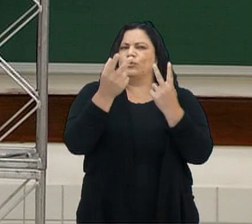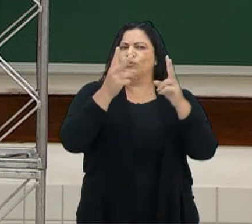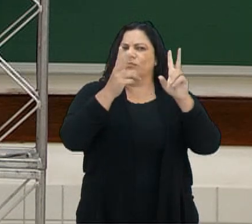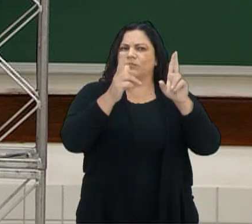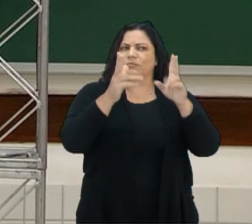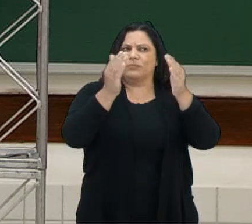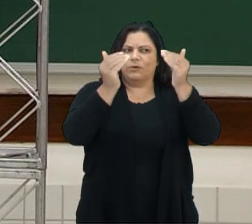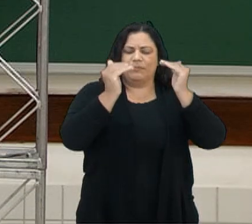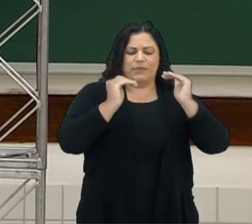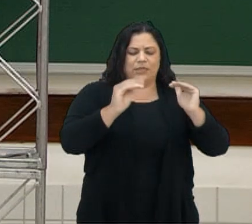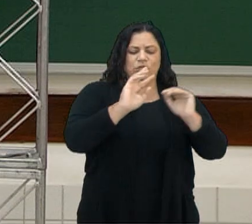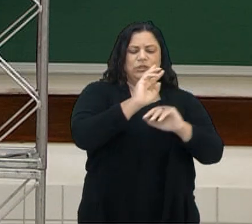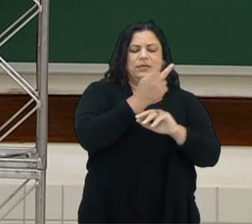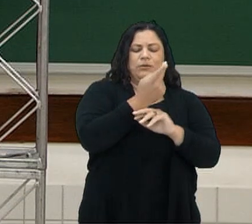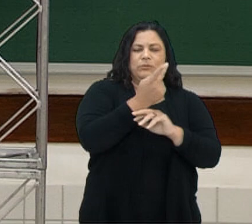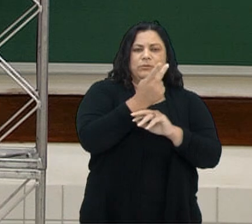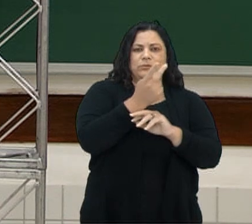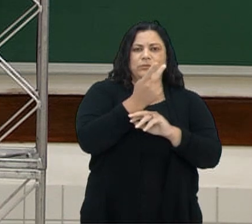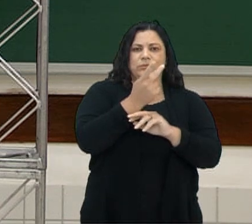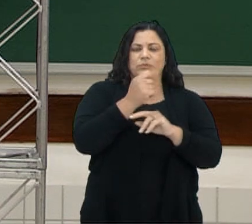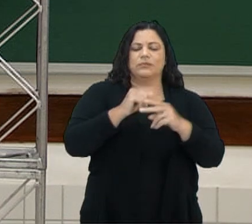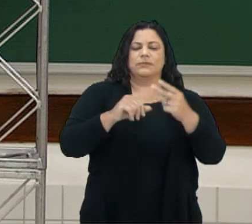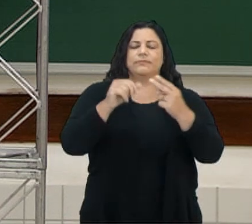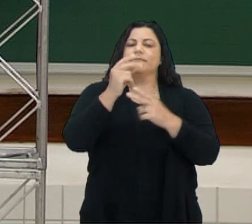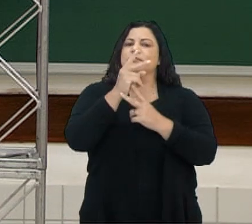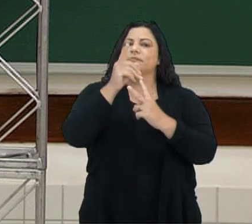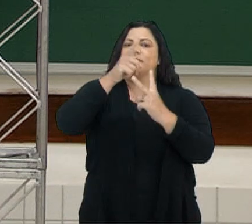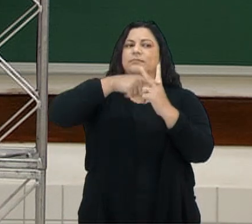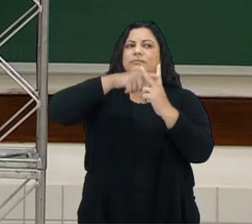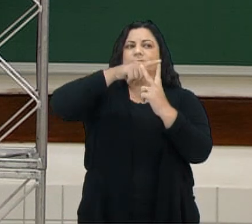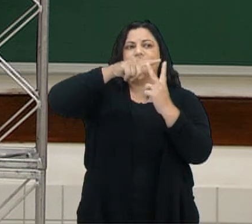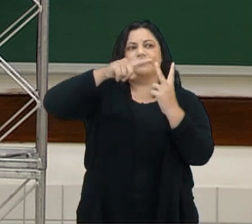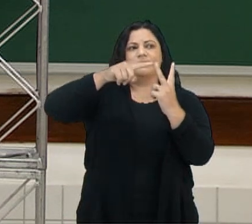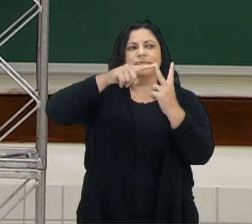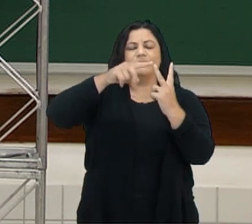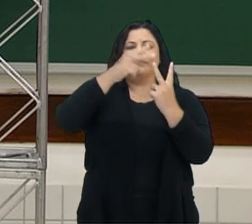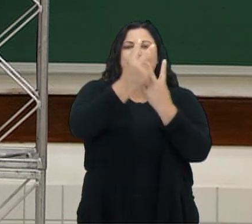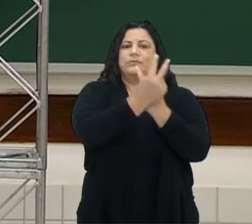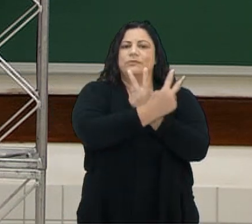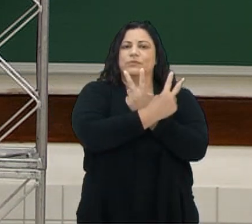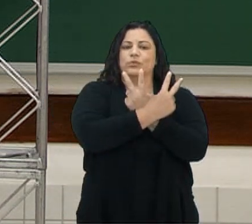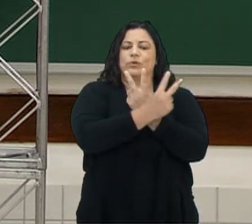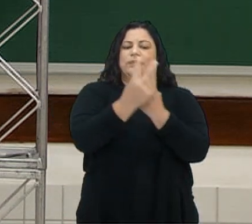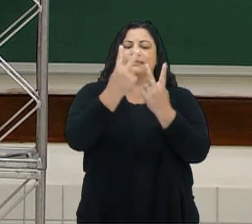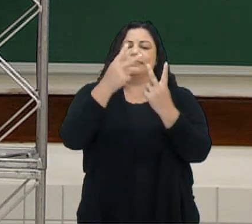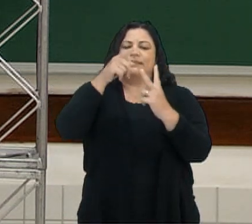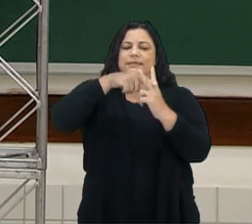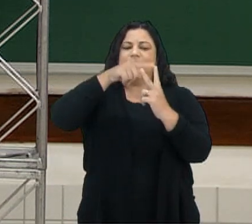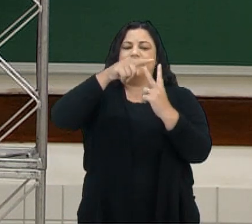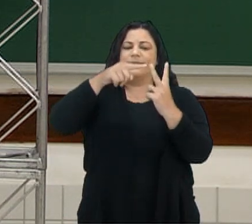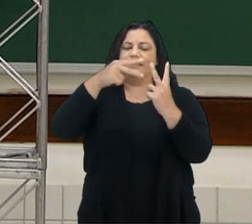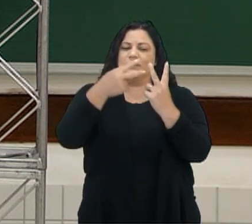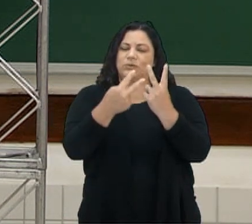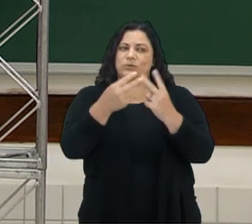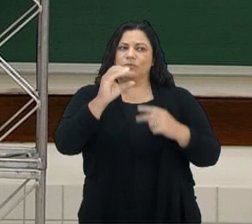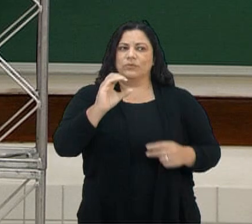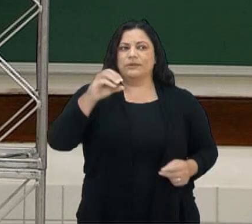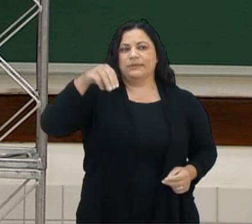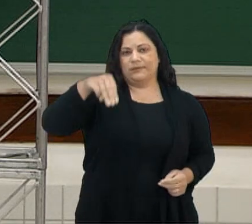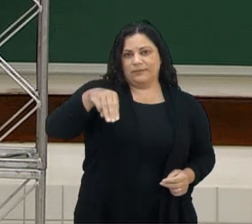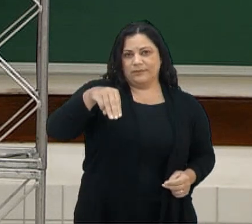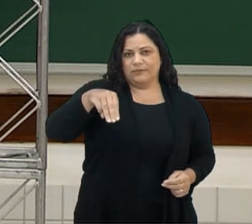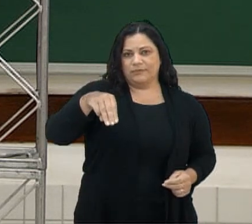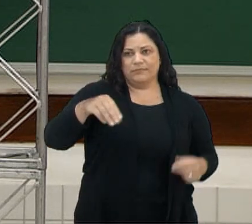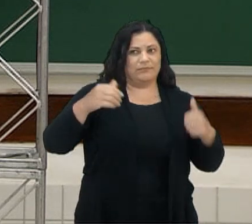raiz. A altura vai ficar 2 raiz de 2 centímetros, ok? Essa vai ser então a